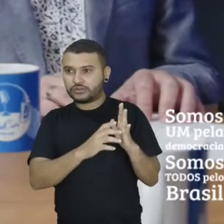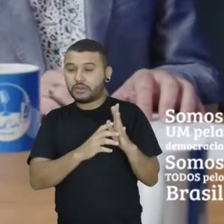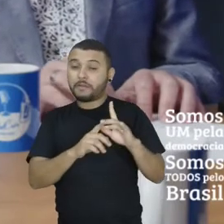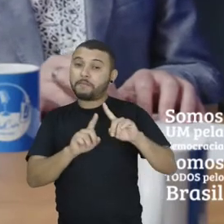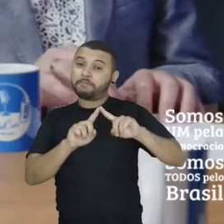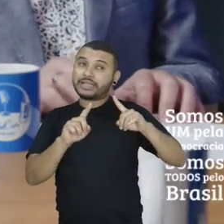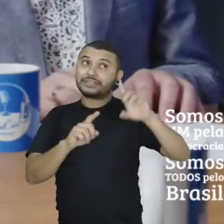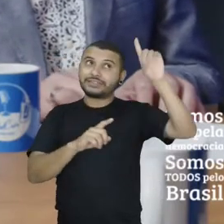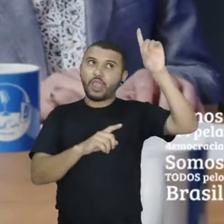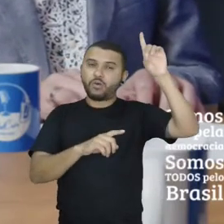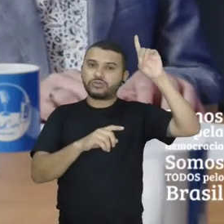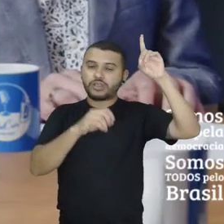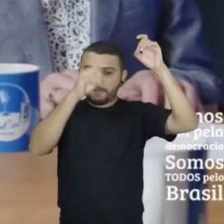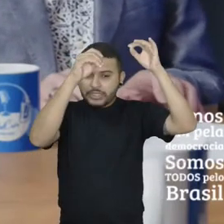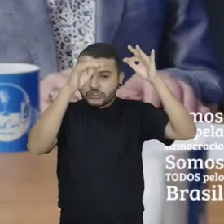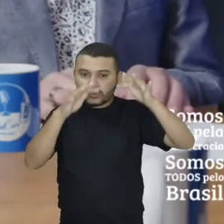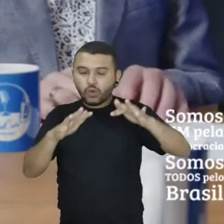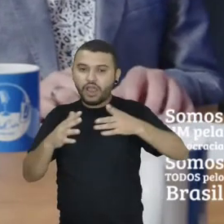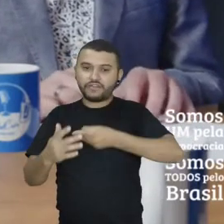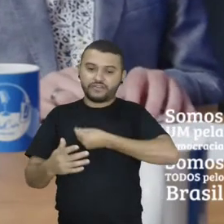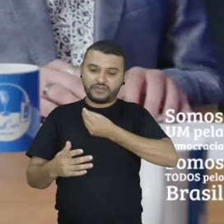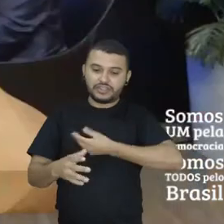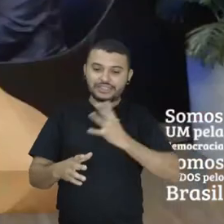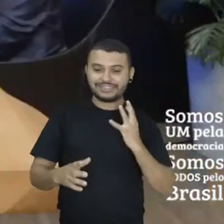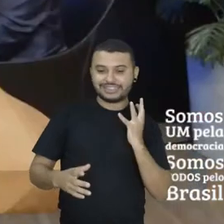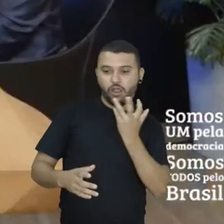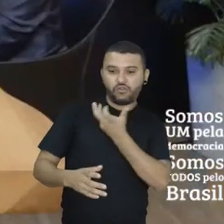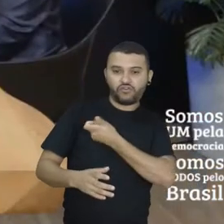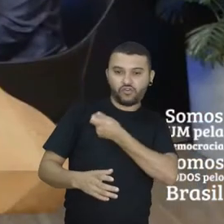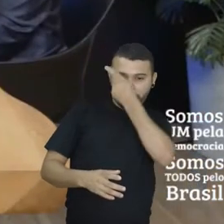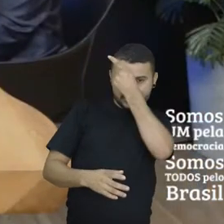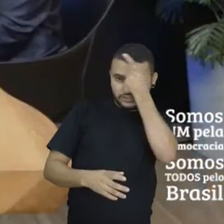tornou em bem para que hoje fosse preservada a vida de muitos. E